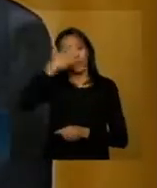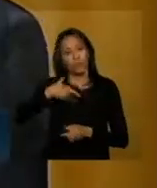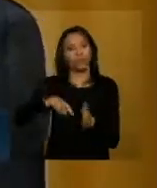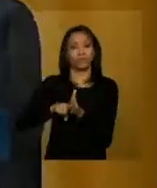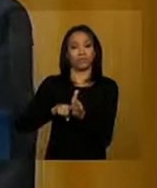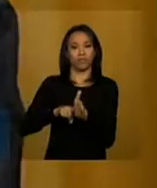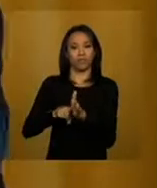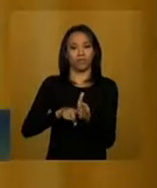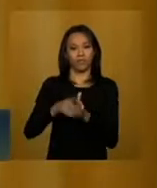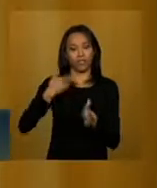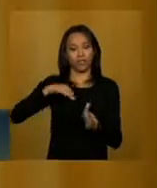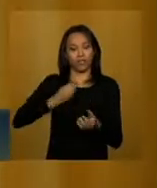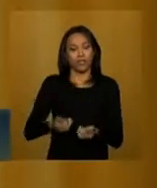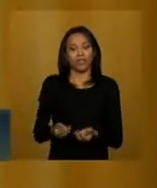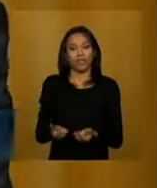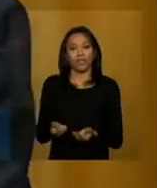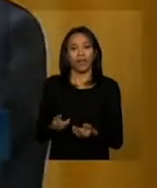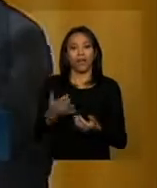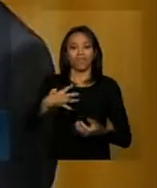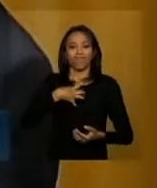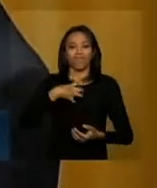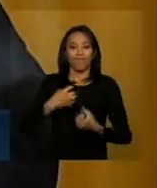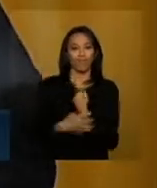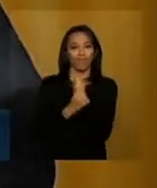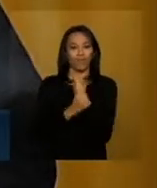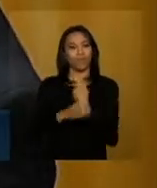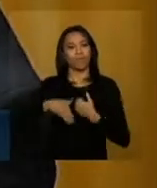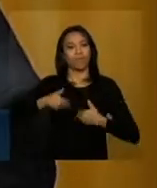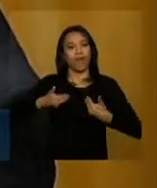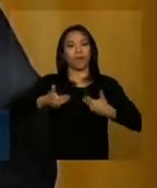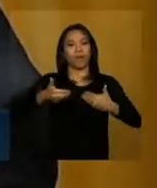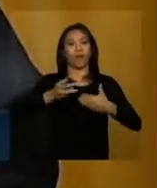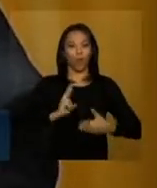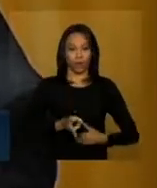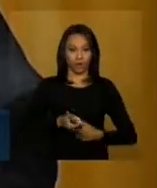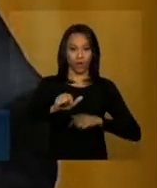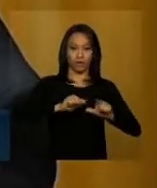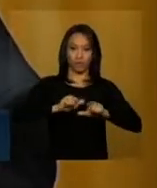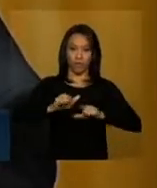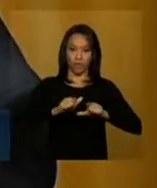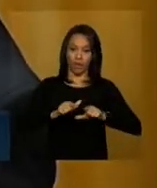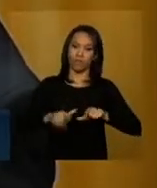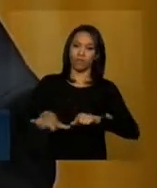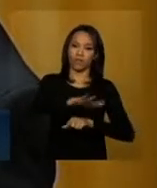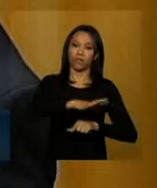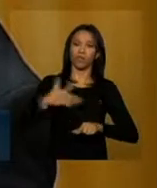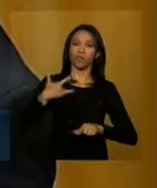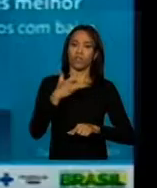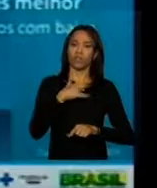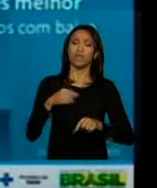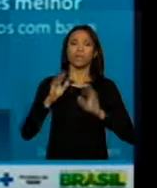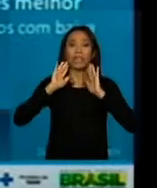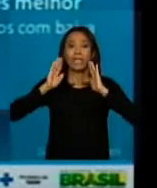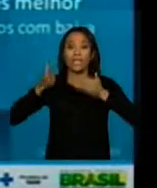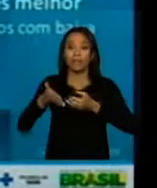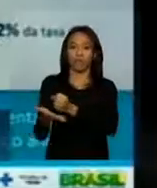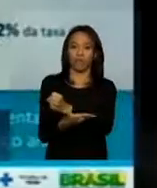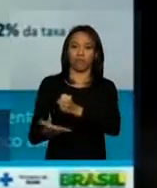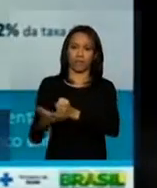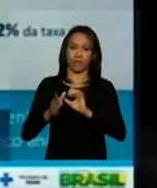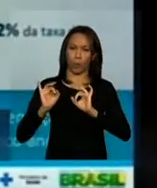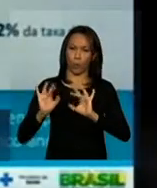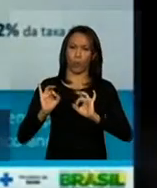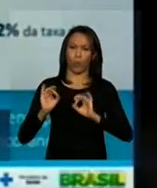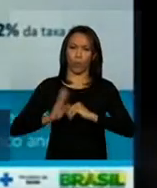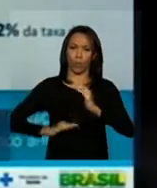fortes, que nos dá segurança de avançar rapidamente por esse caminho da saúde da família e da atenção básica qualificada. Pode passar?